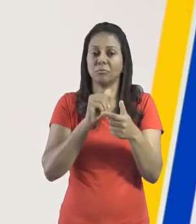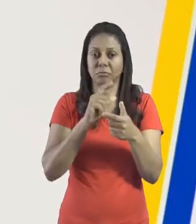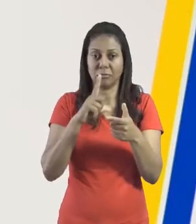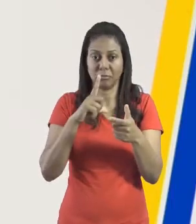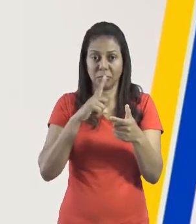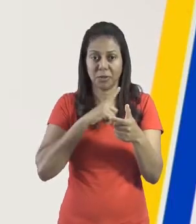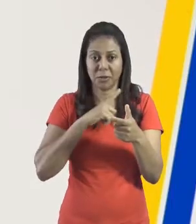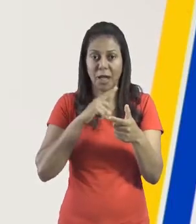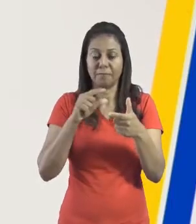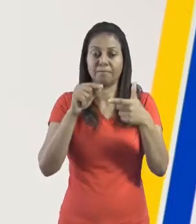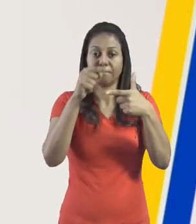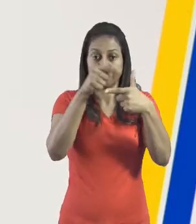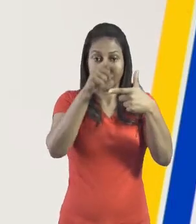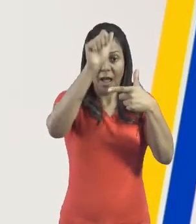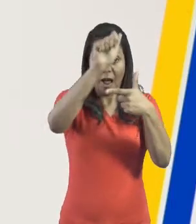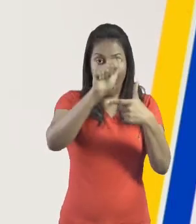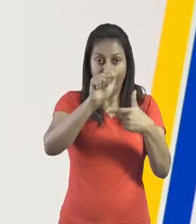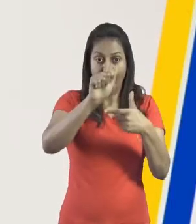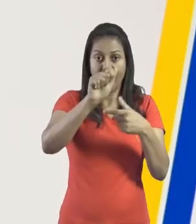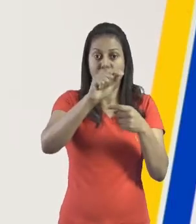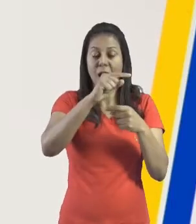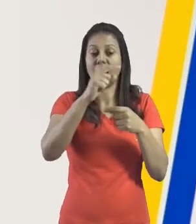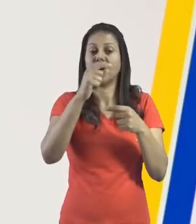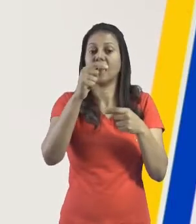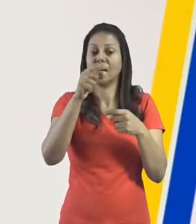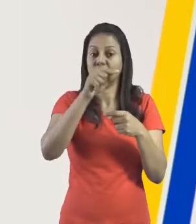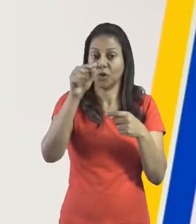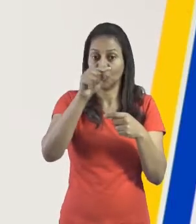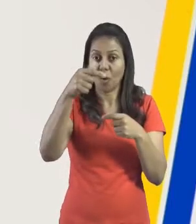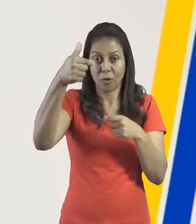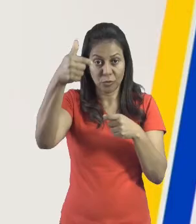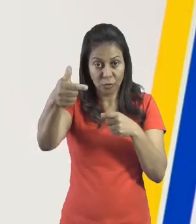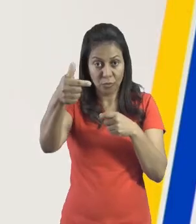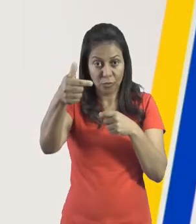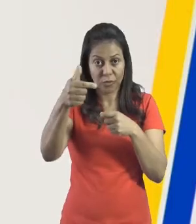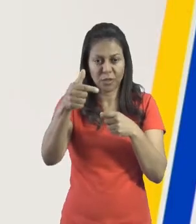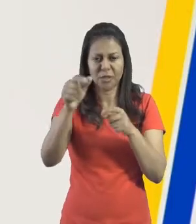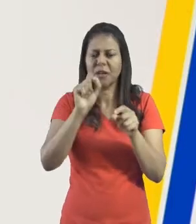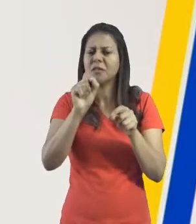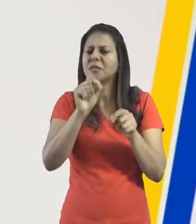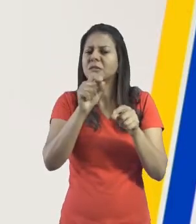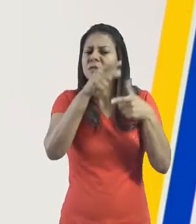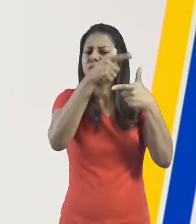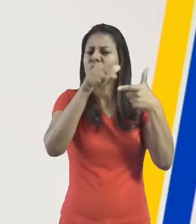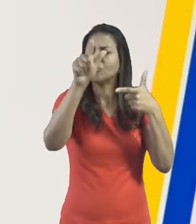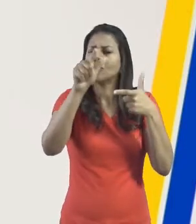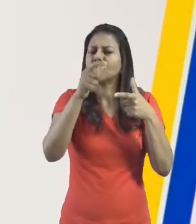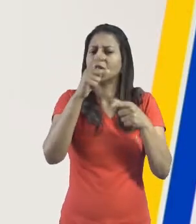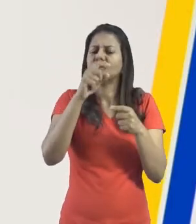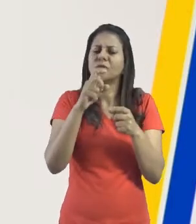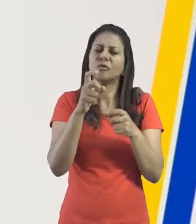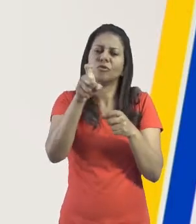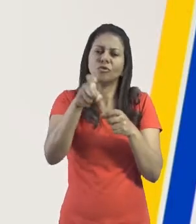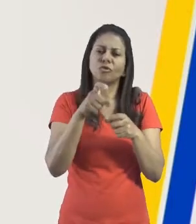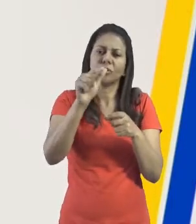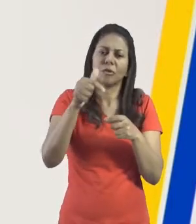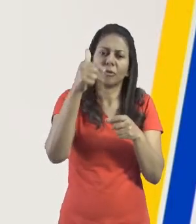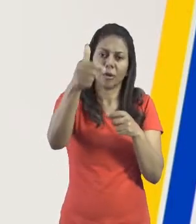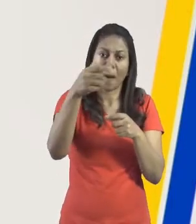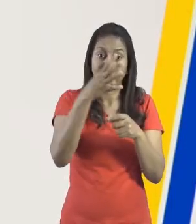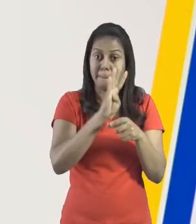E são eles, ó, a é igual a 2, ou seja, o coeficiente que acompanha x². O b, que